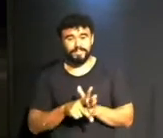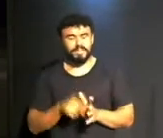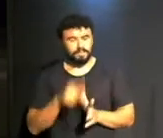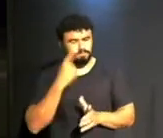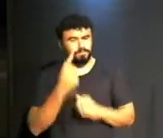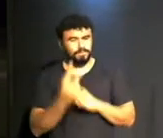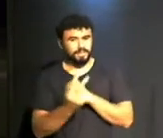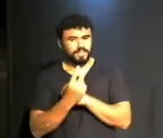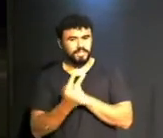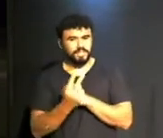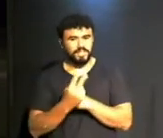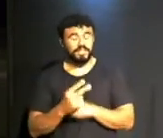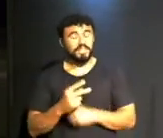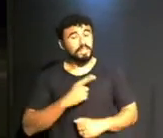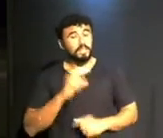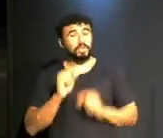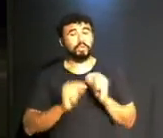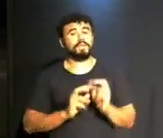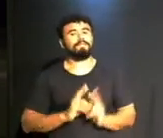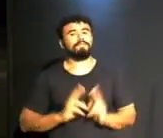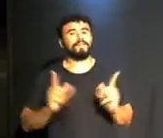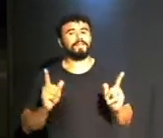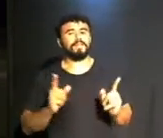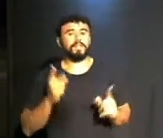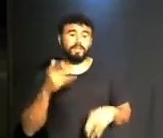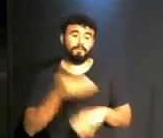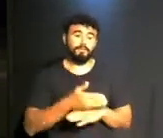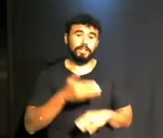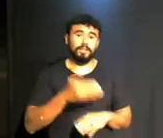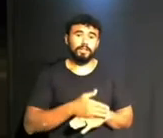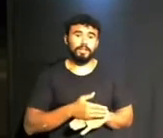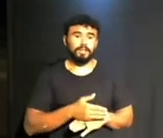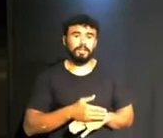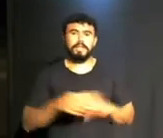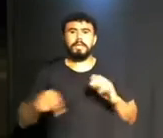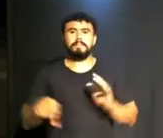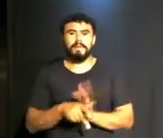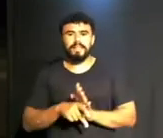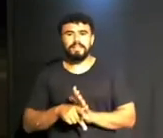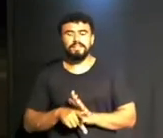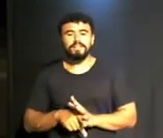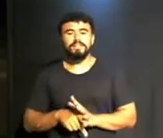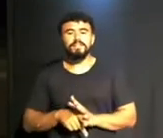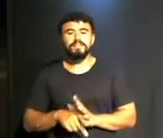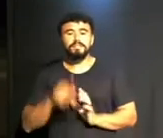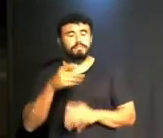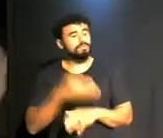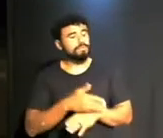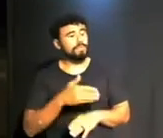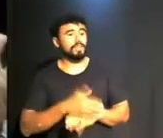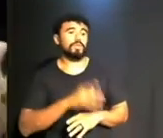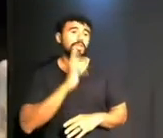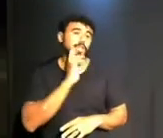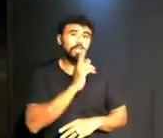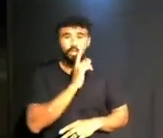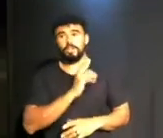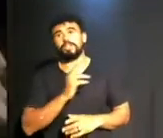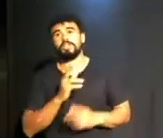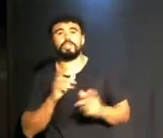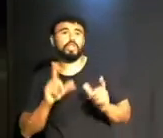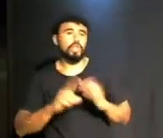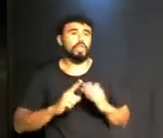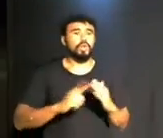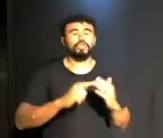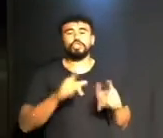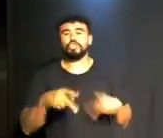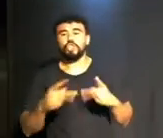presta atenção Existe uma grande diferença entre frequentar e pertencer você frequenta restaurantes o shopping